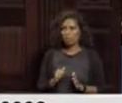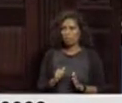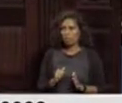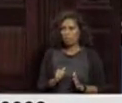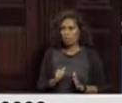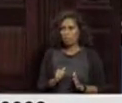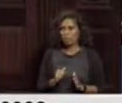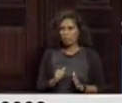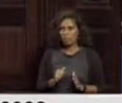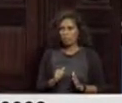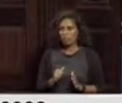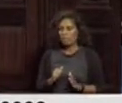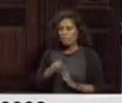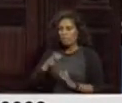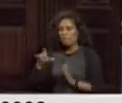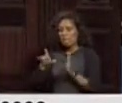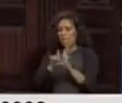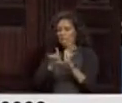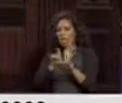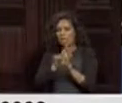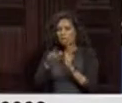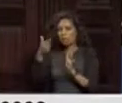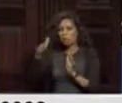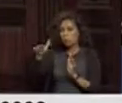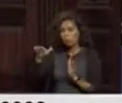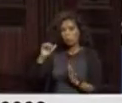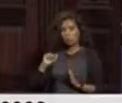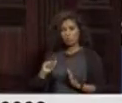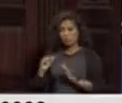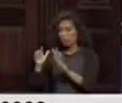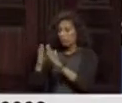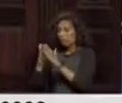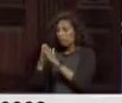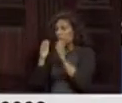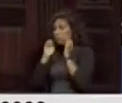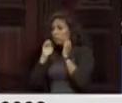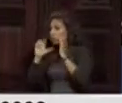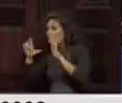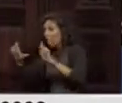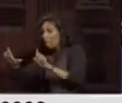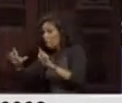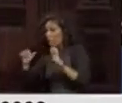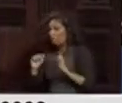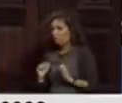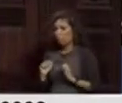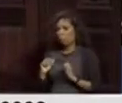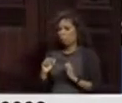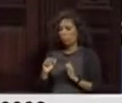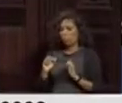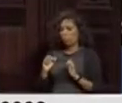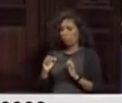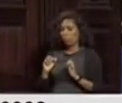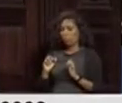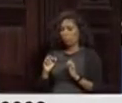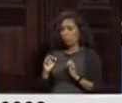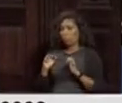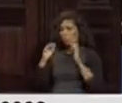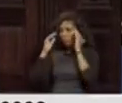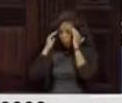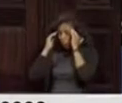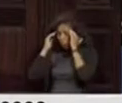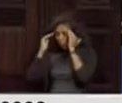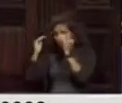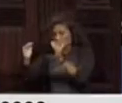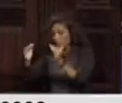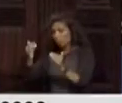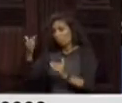totalmente desrespeitado. E eu não vejo aqui ninguém dizer assim, o parlamento está desrespeitado por cada anomia que existe